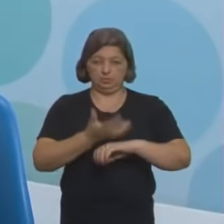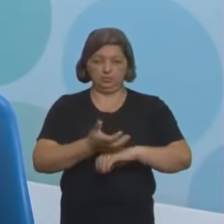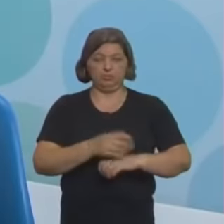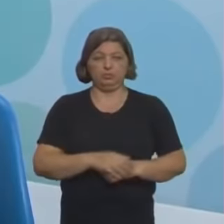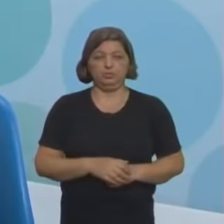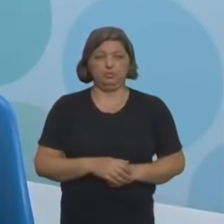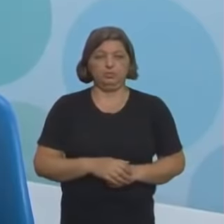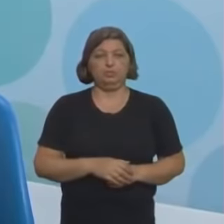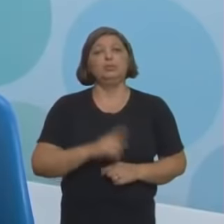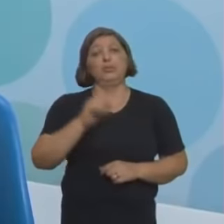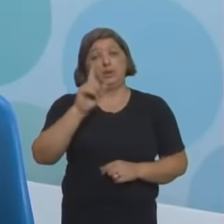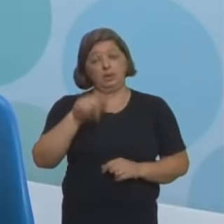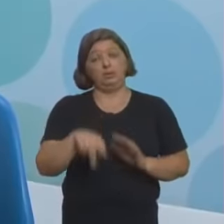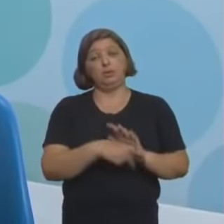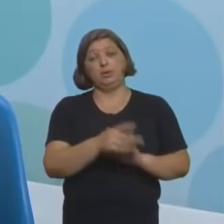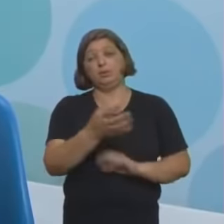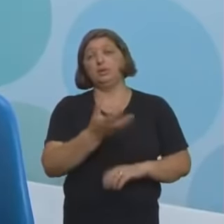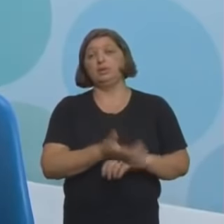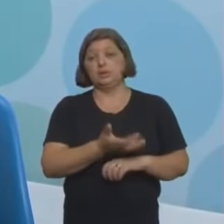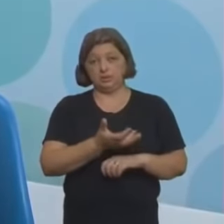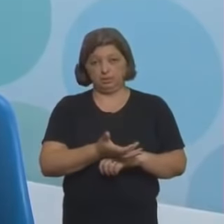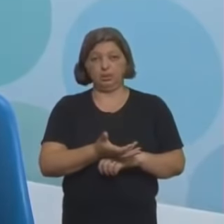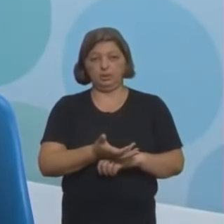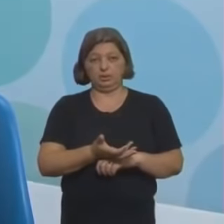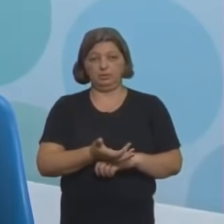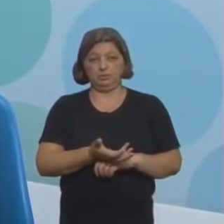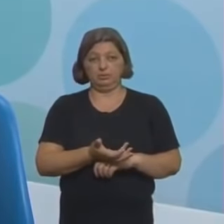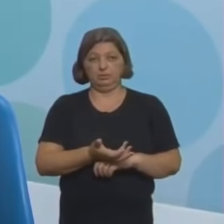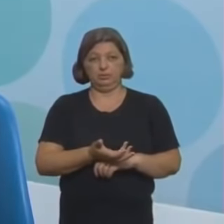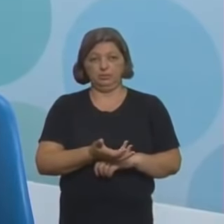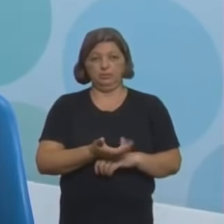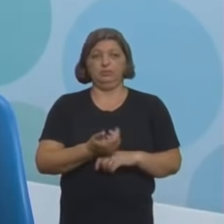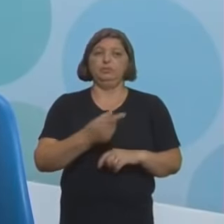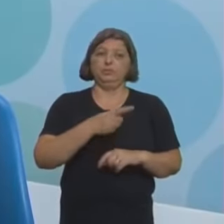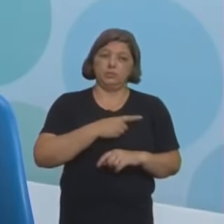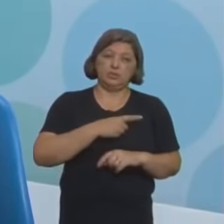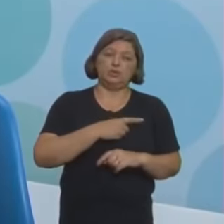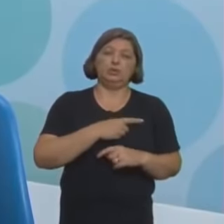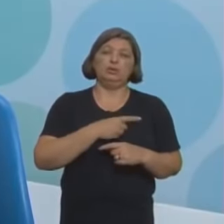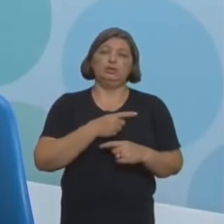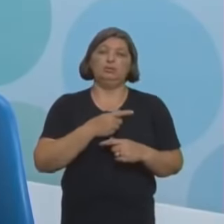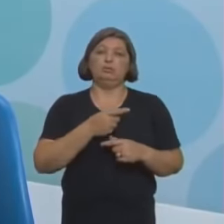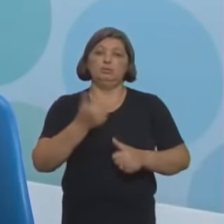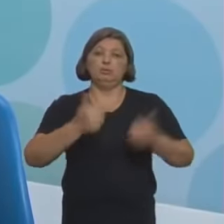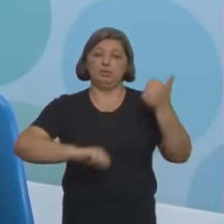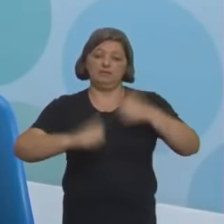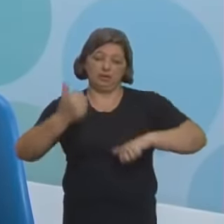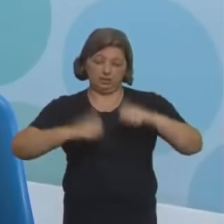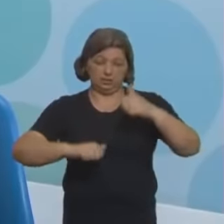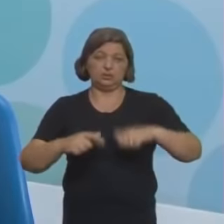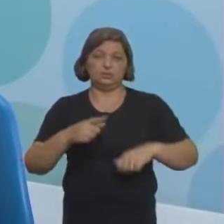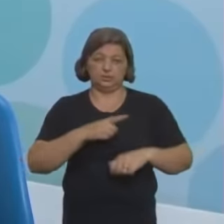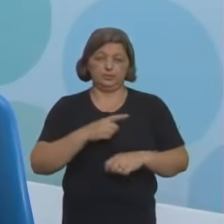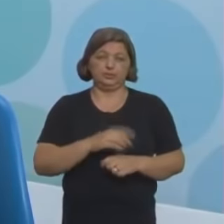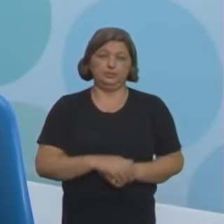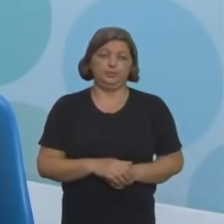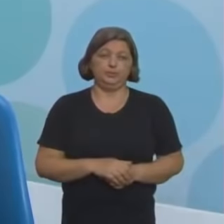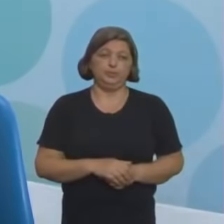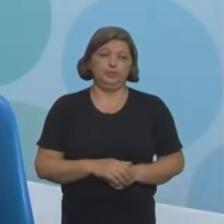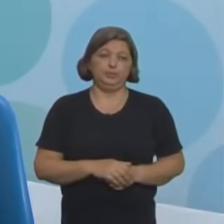de contas, é um componente e, portanto, terá alguma espécie de avaliação, certo?